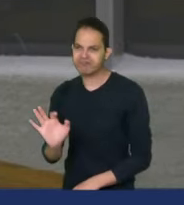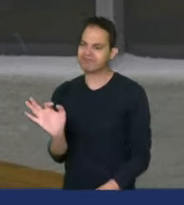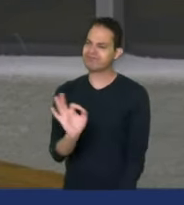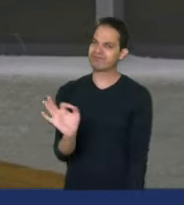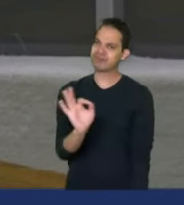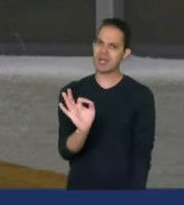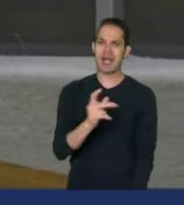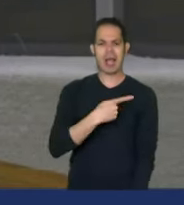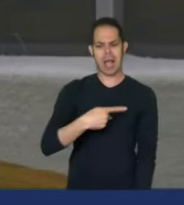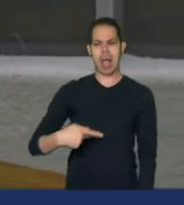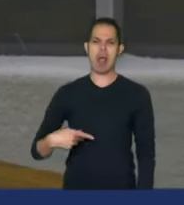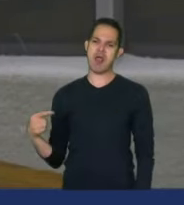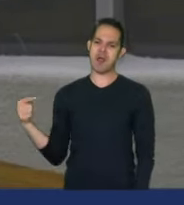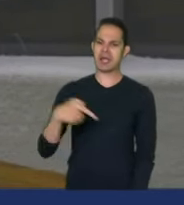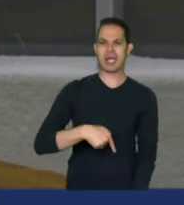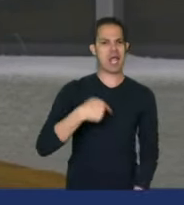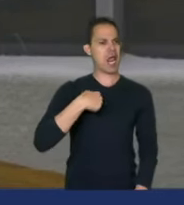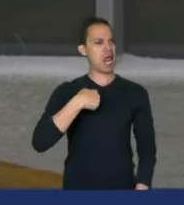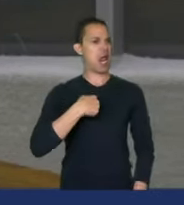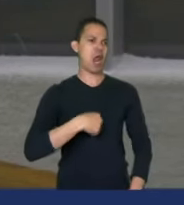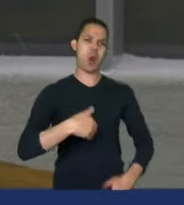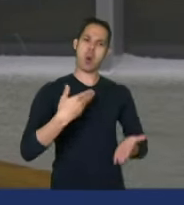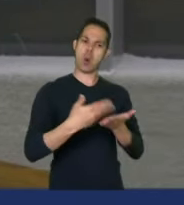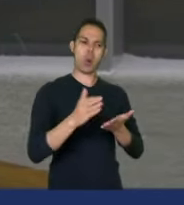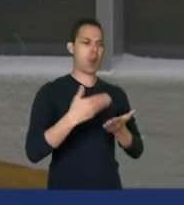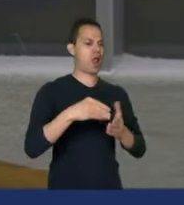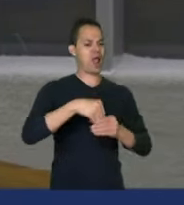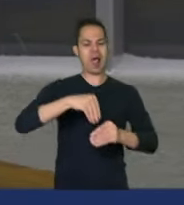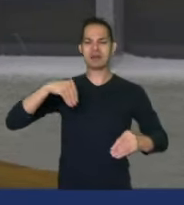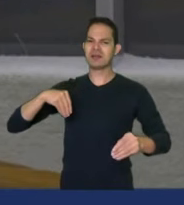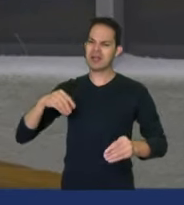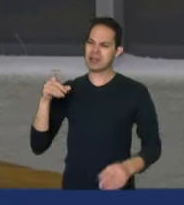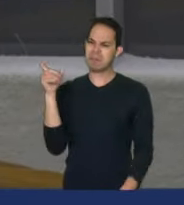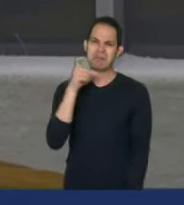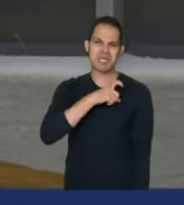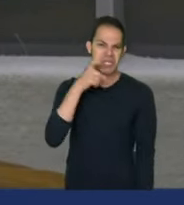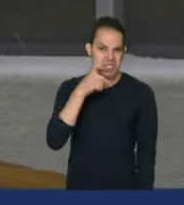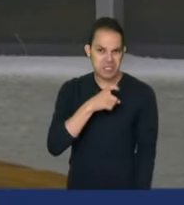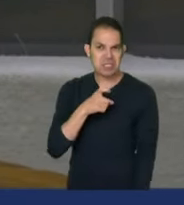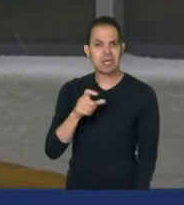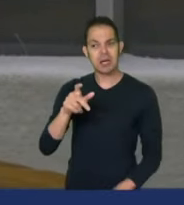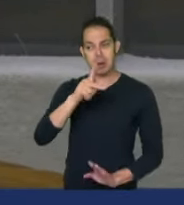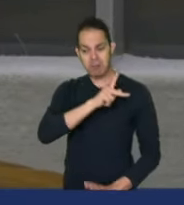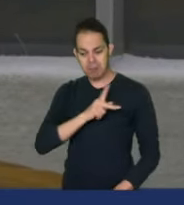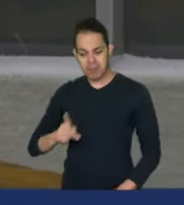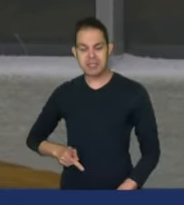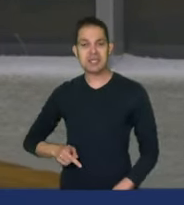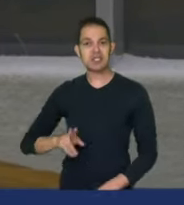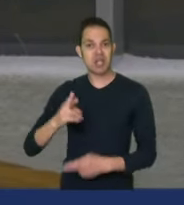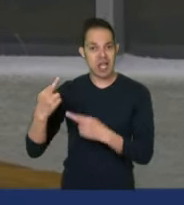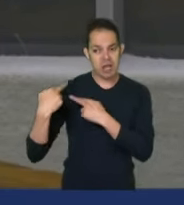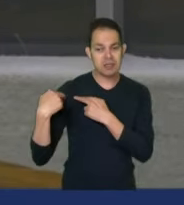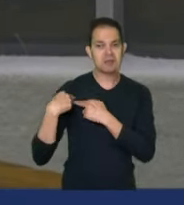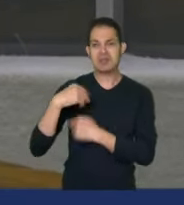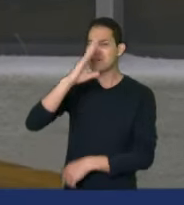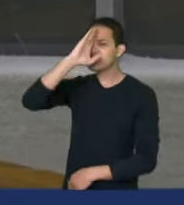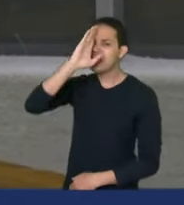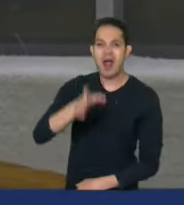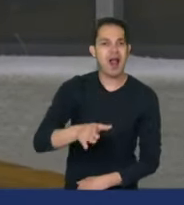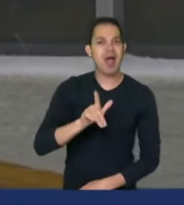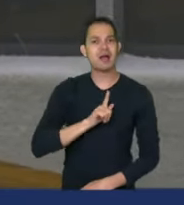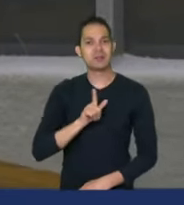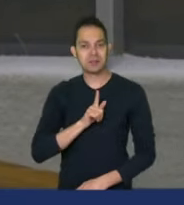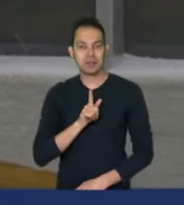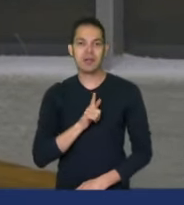presidente dizer que ele não tem nada a ver com isso. Isso é conversa fiada, ele tem responsabilidade direta. Direta. E não foi por falta